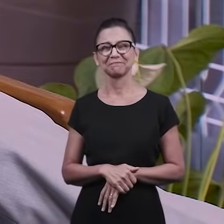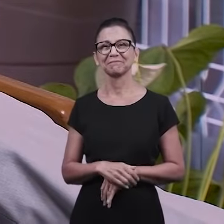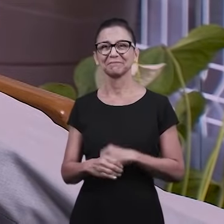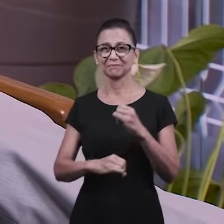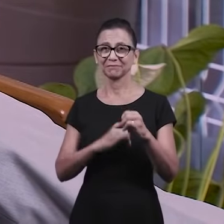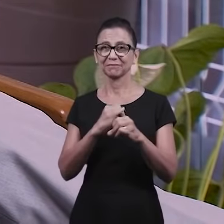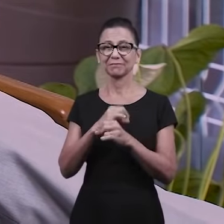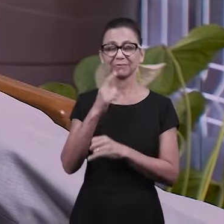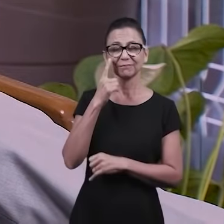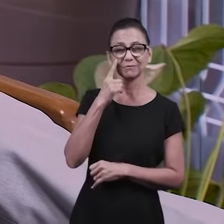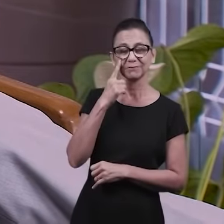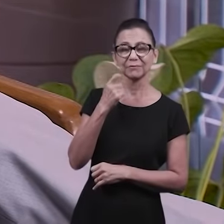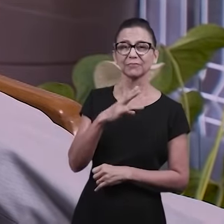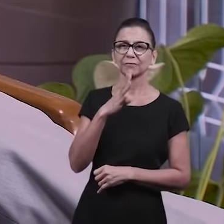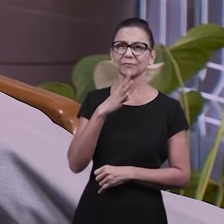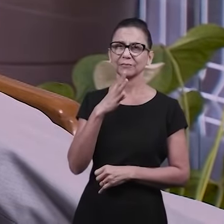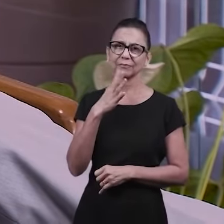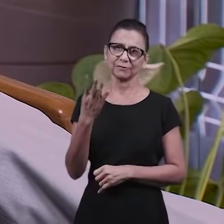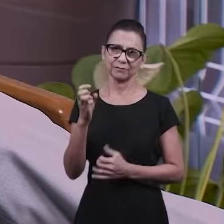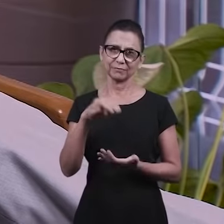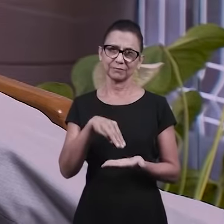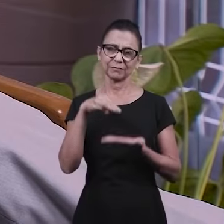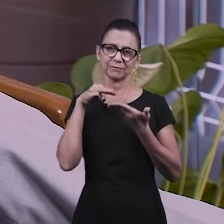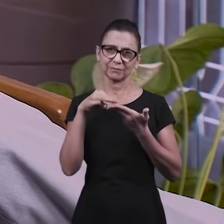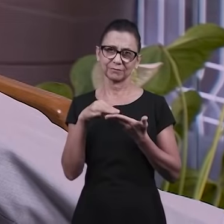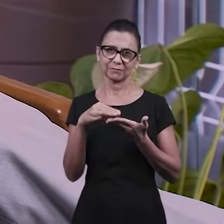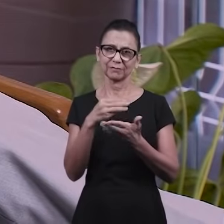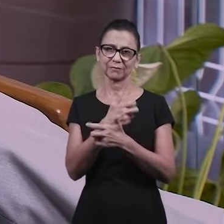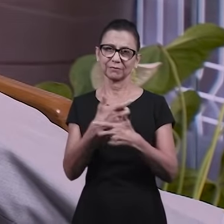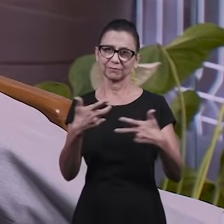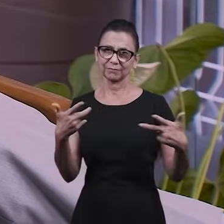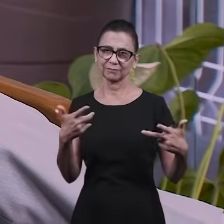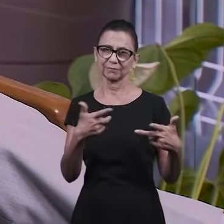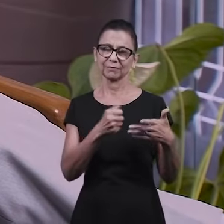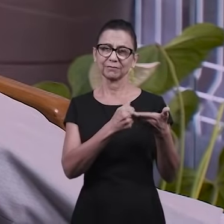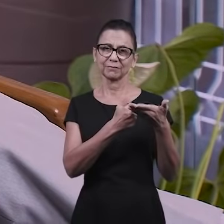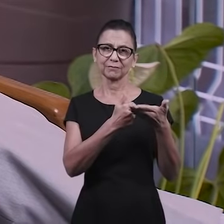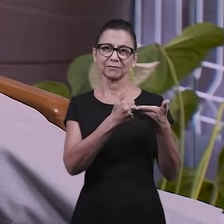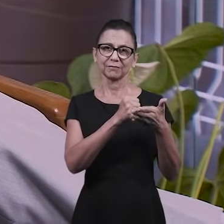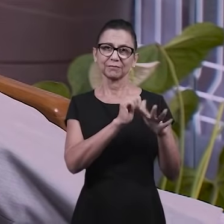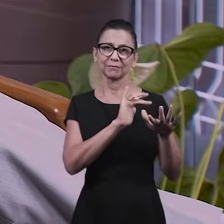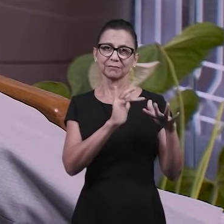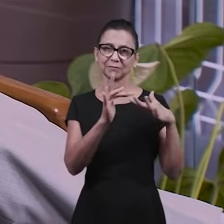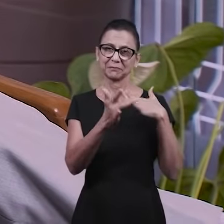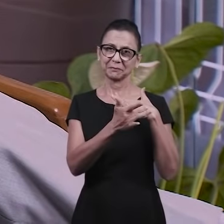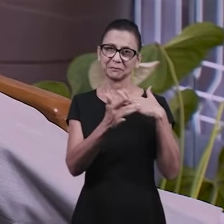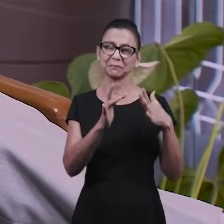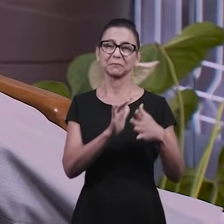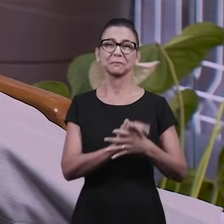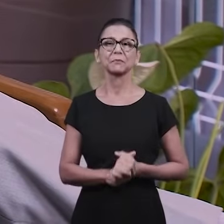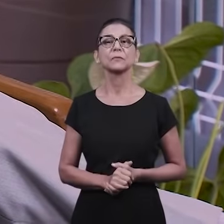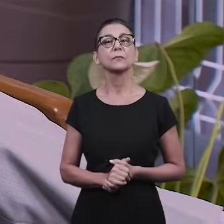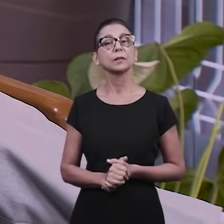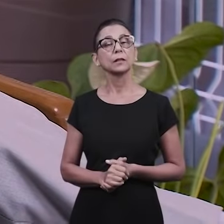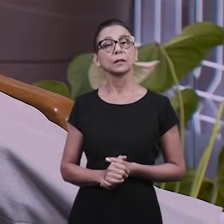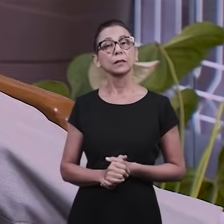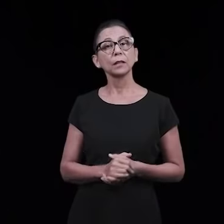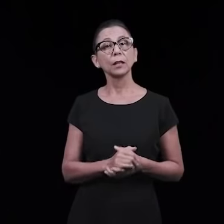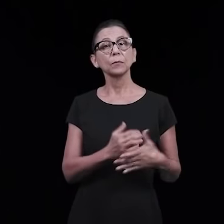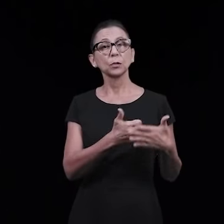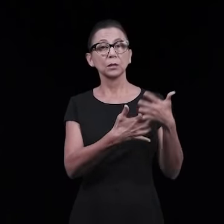sobre nós e também sobre as nossas plataformas digitais. Acompanhe também a nossa agenda semanal publicada todas as segundas-feiras nas